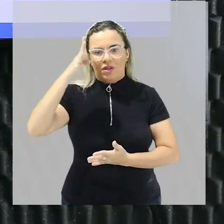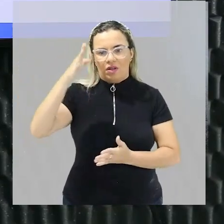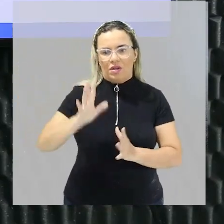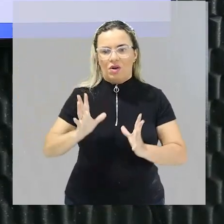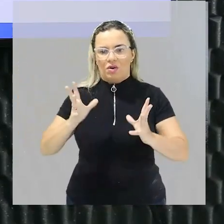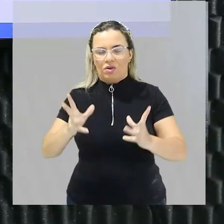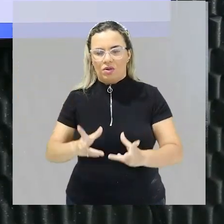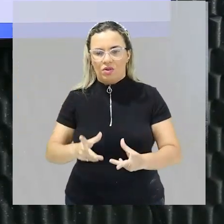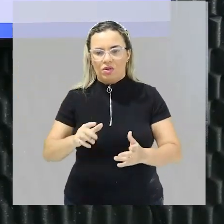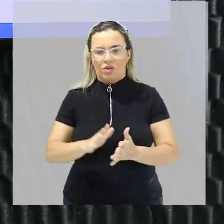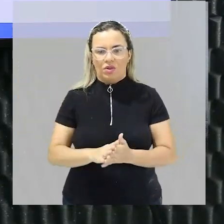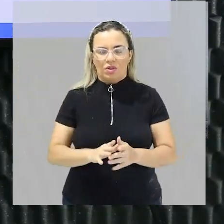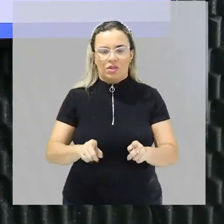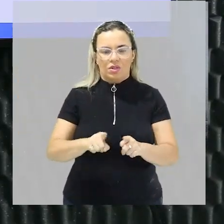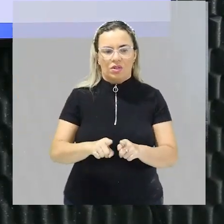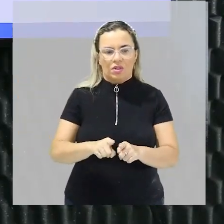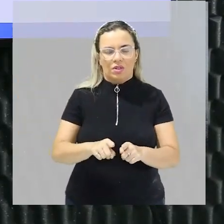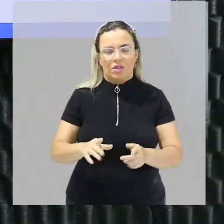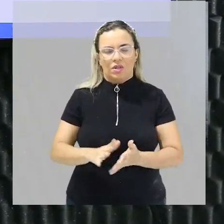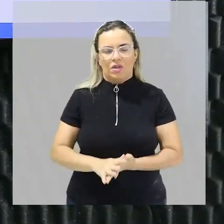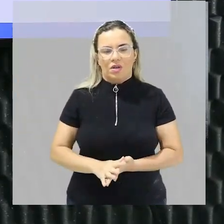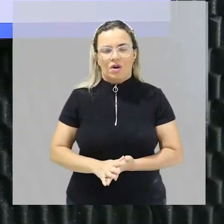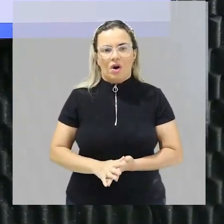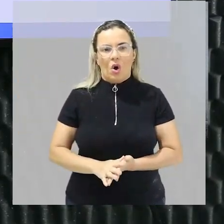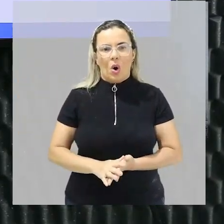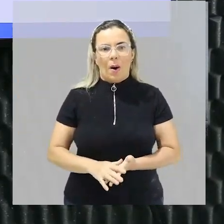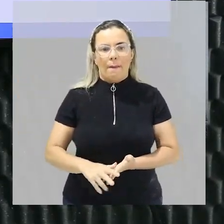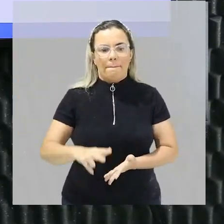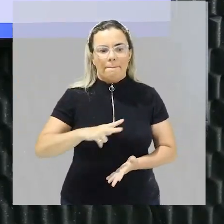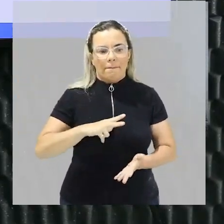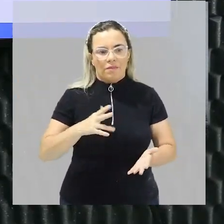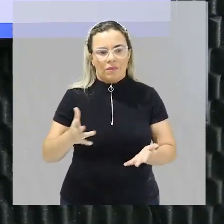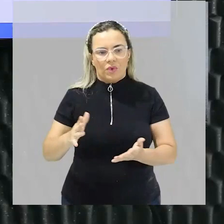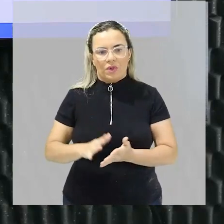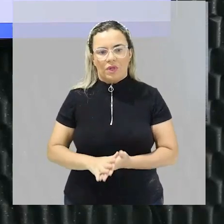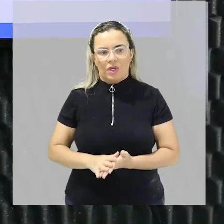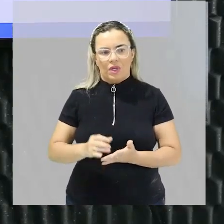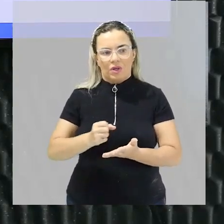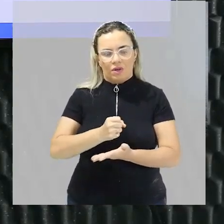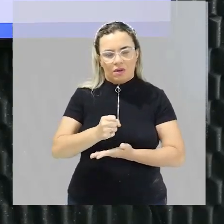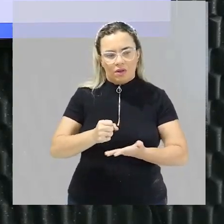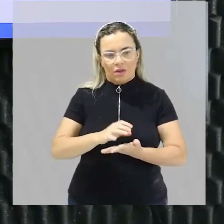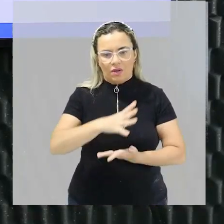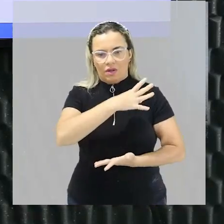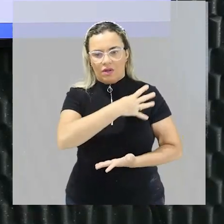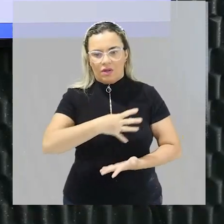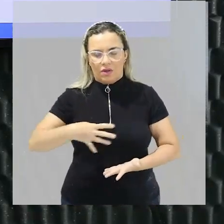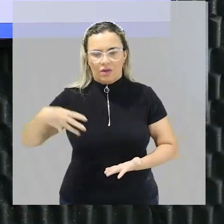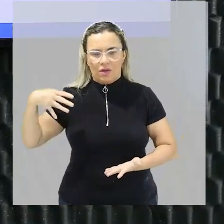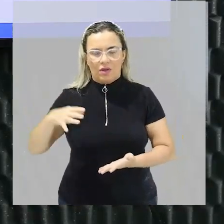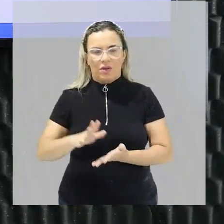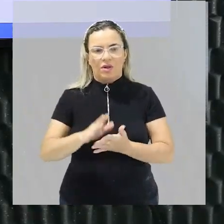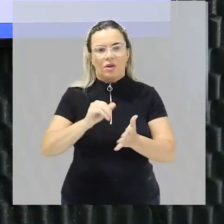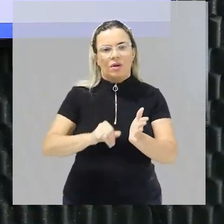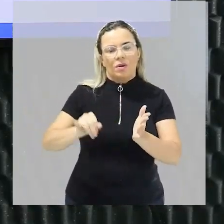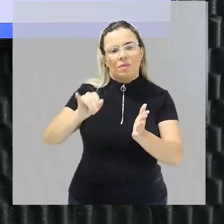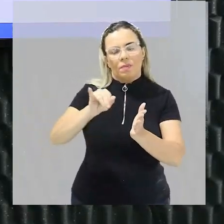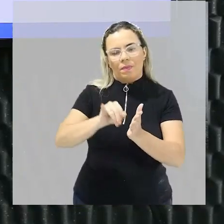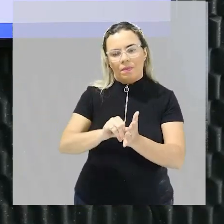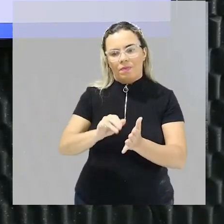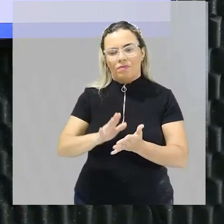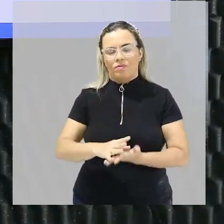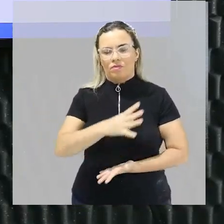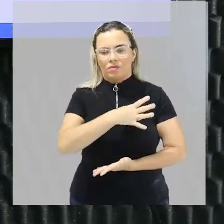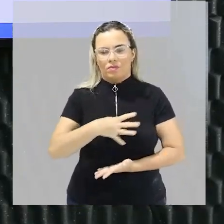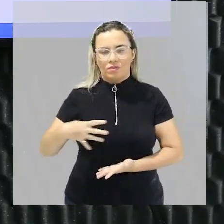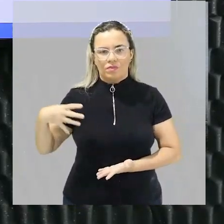a imitação, que traz elementos como a catarse, essa identificação entre